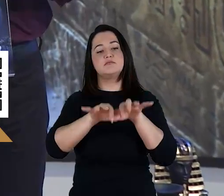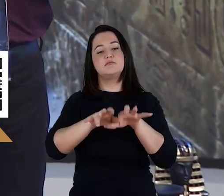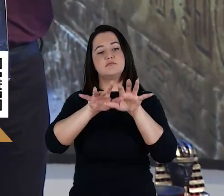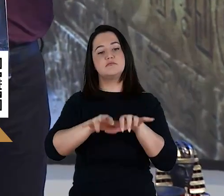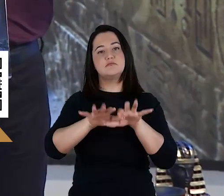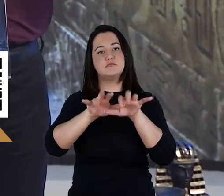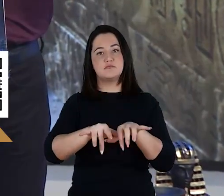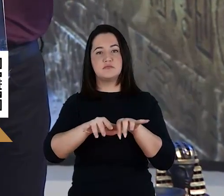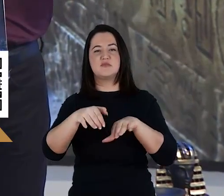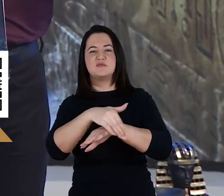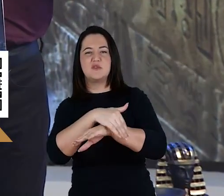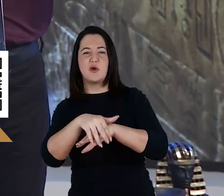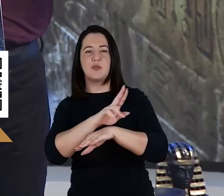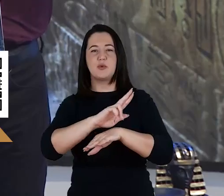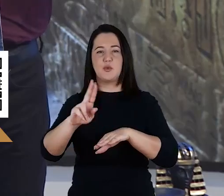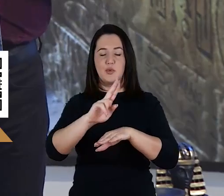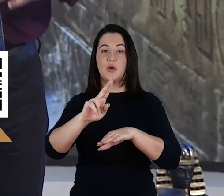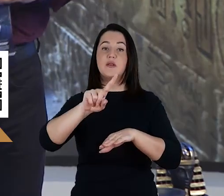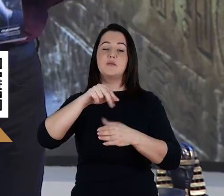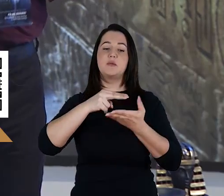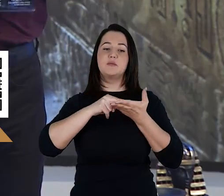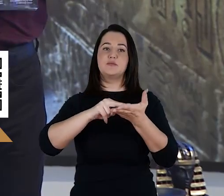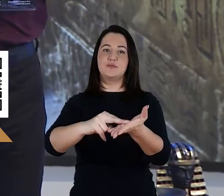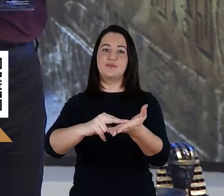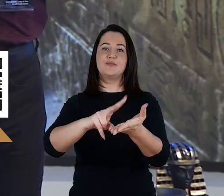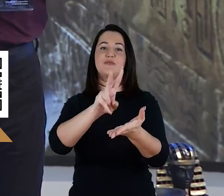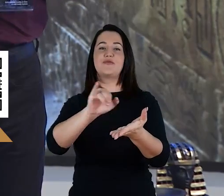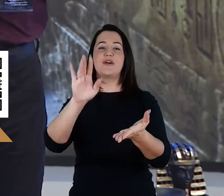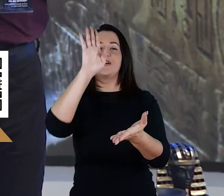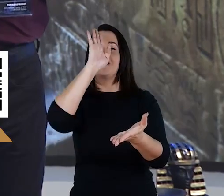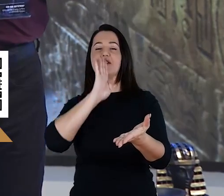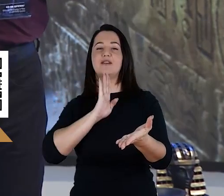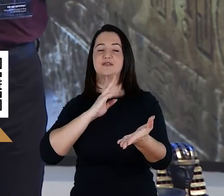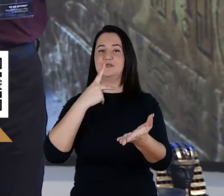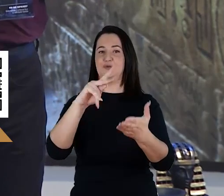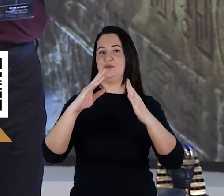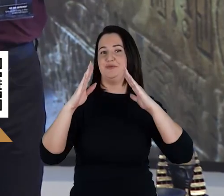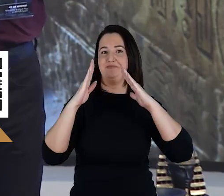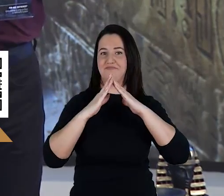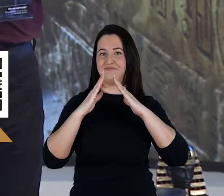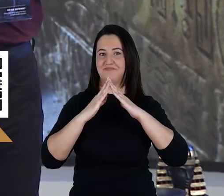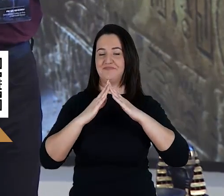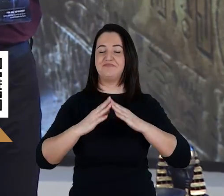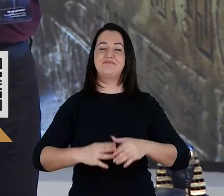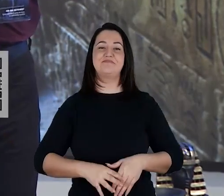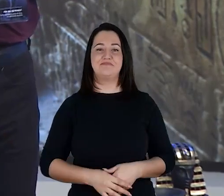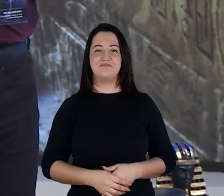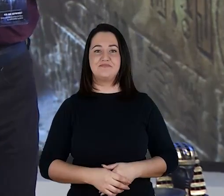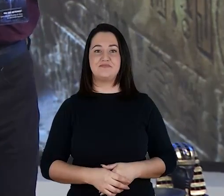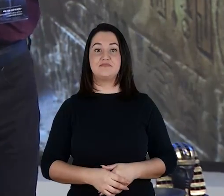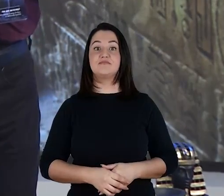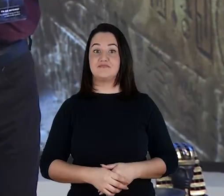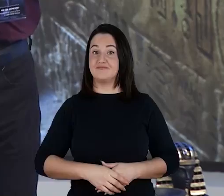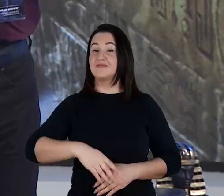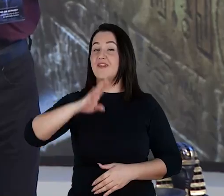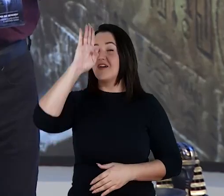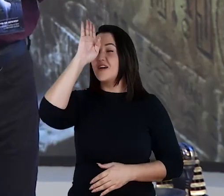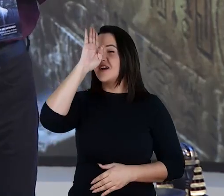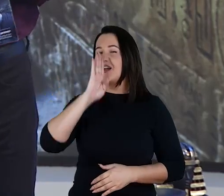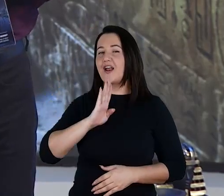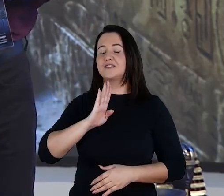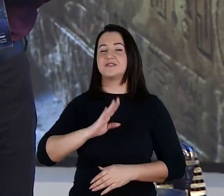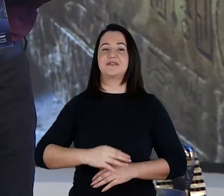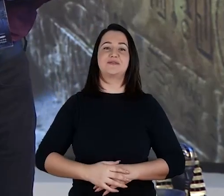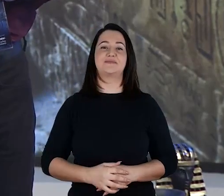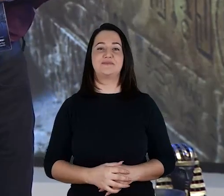poderá fazer um pequeno cadastro e em poucos dias o Guia de Estudos do Evidências vai chegar aí na sua casa e, como eu disse, inteiramente